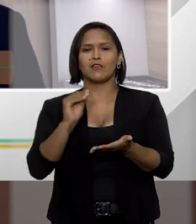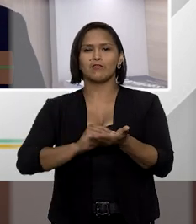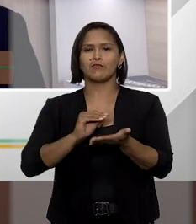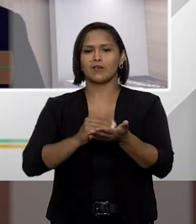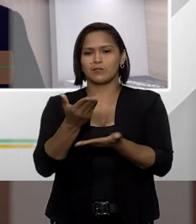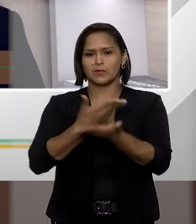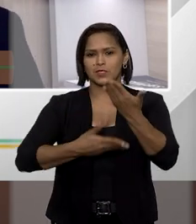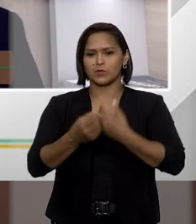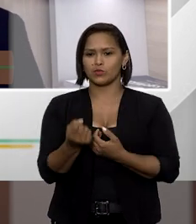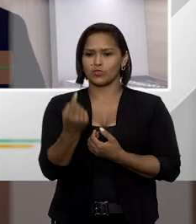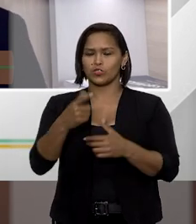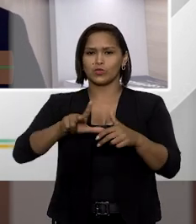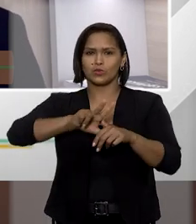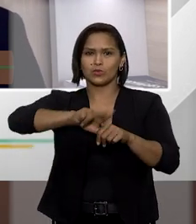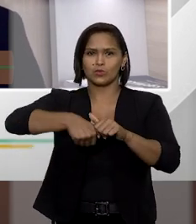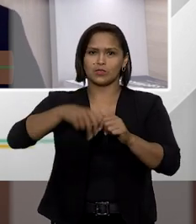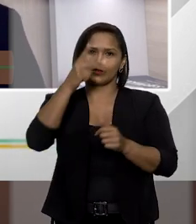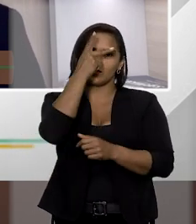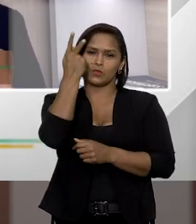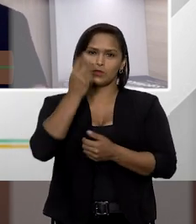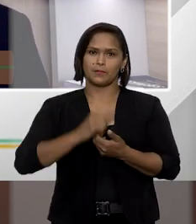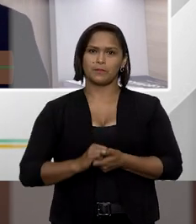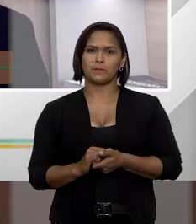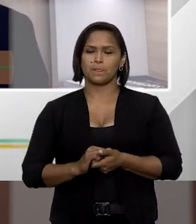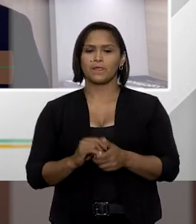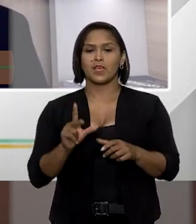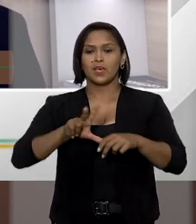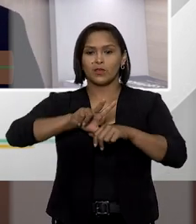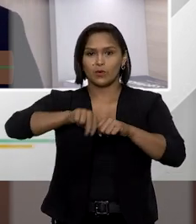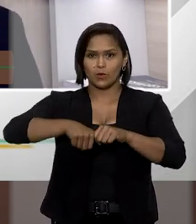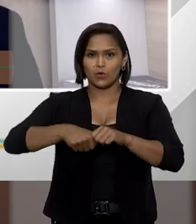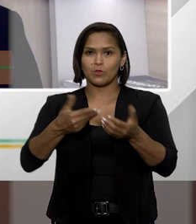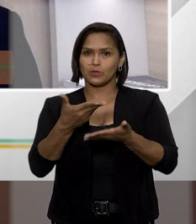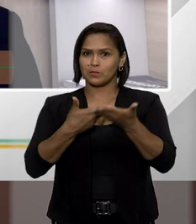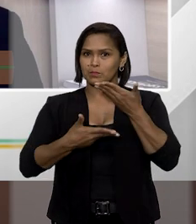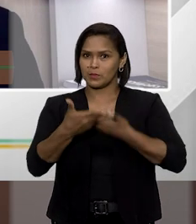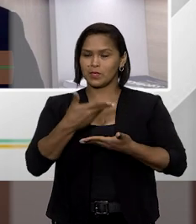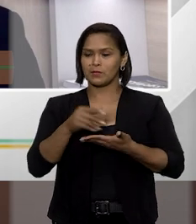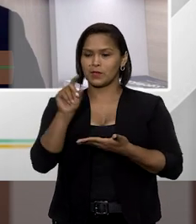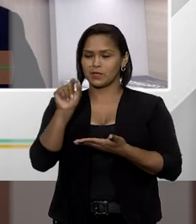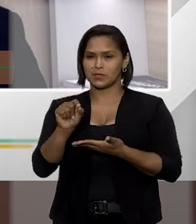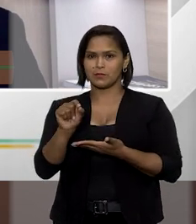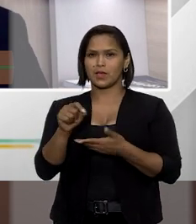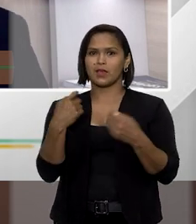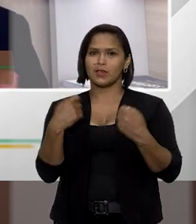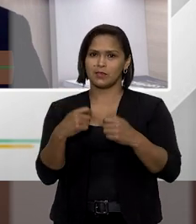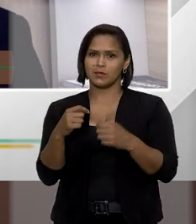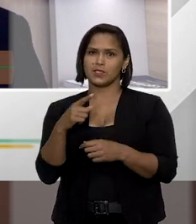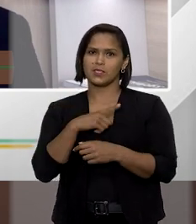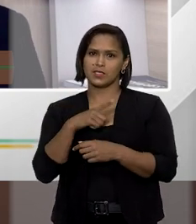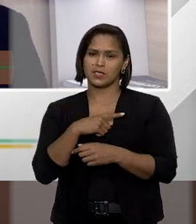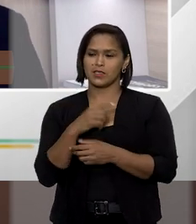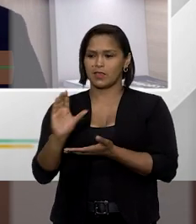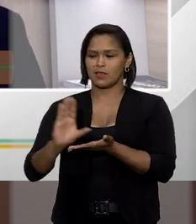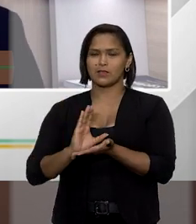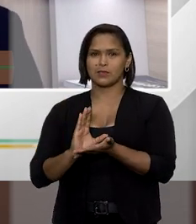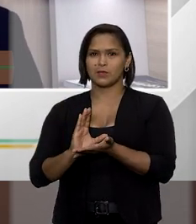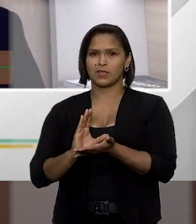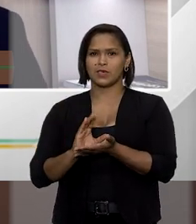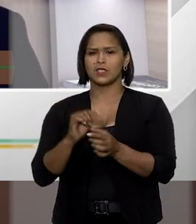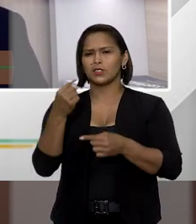participação de um dos corruptos. E o corrupto, para poder participar, ele precisa ter